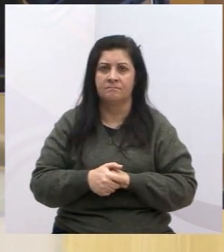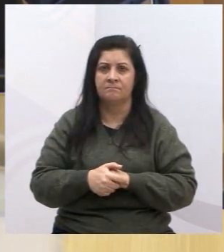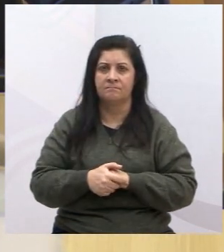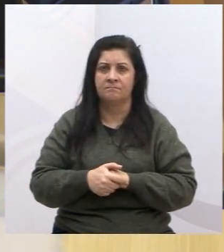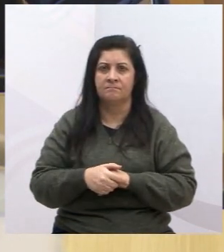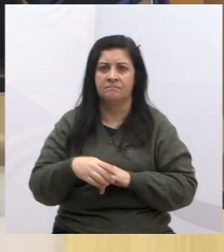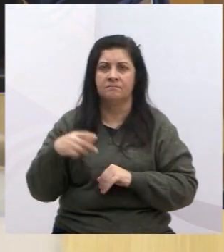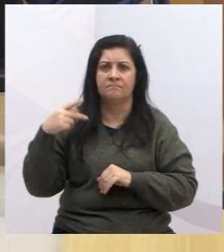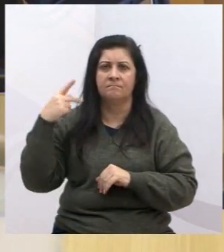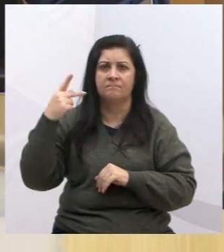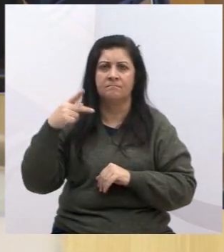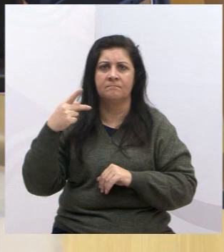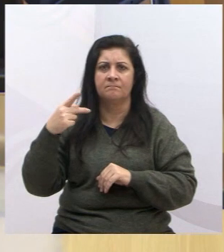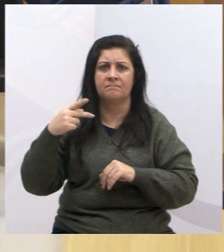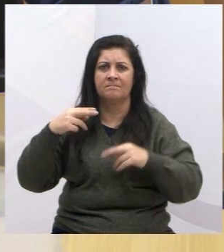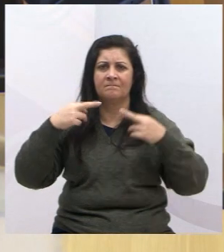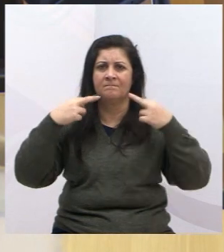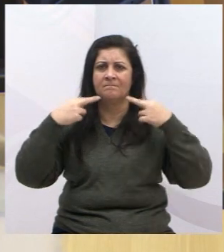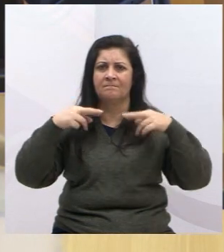recebendo